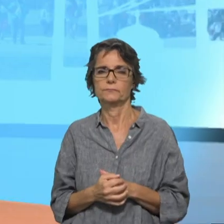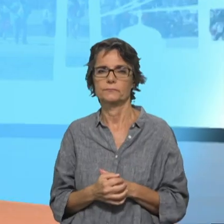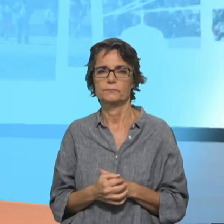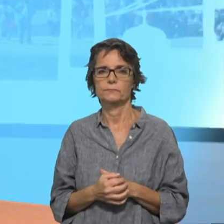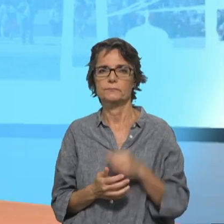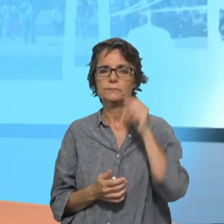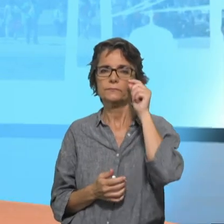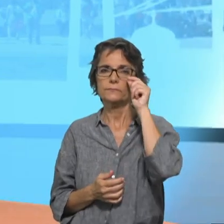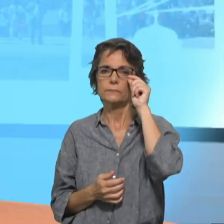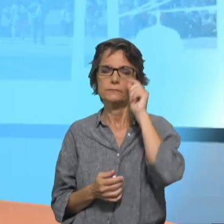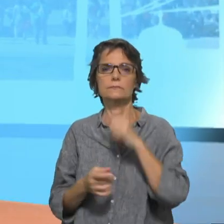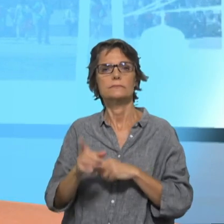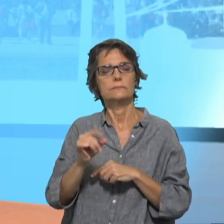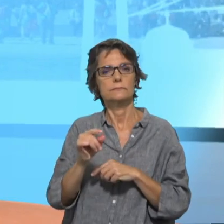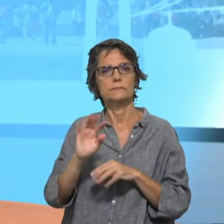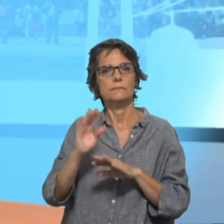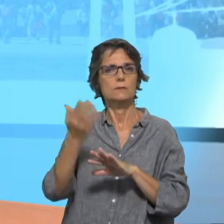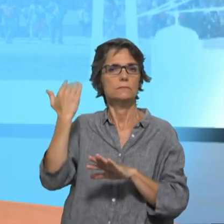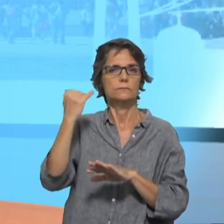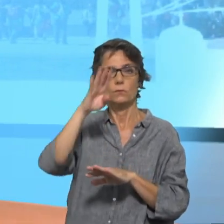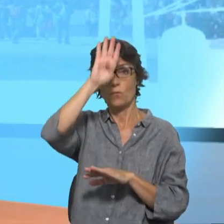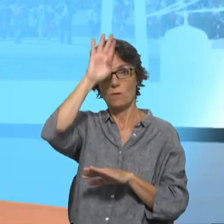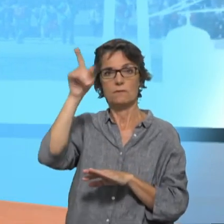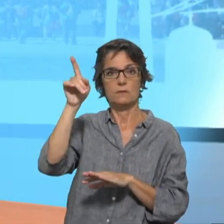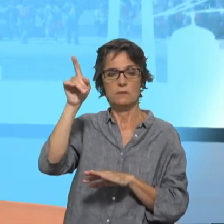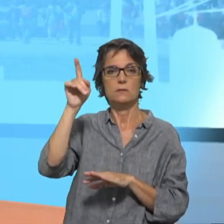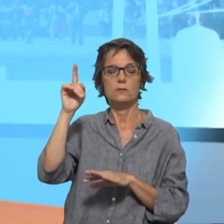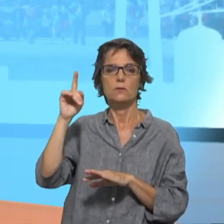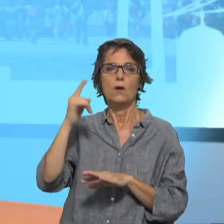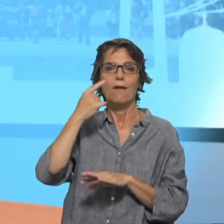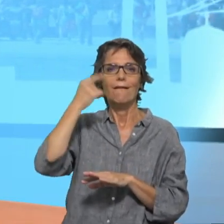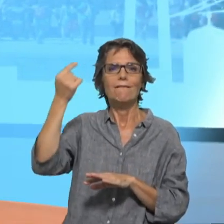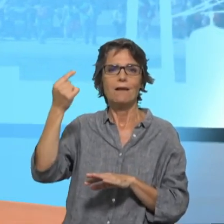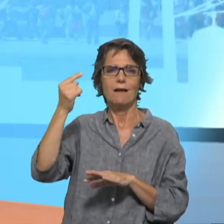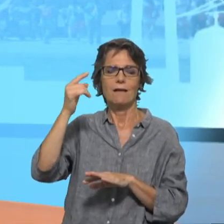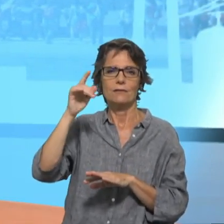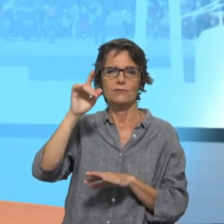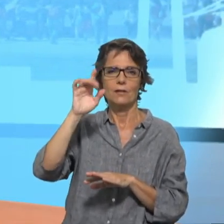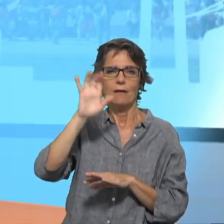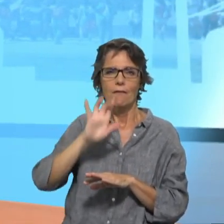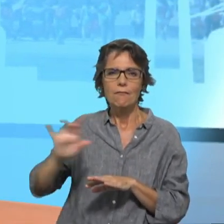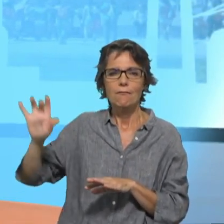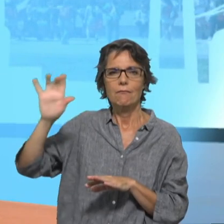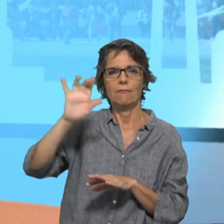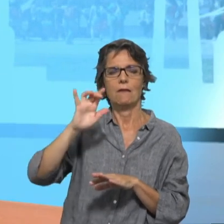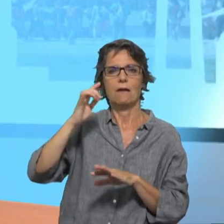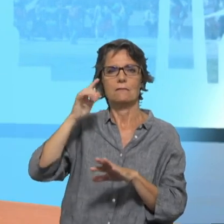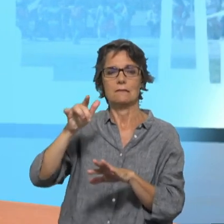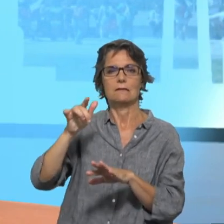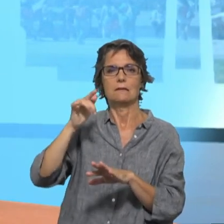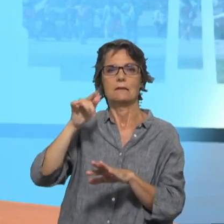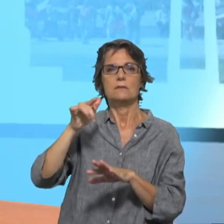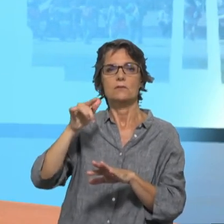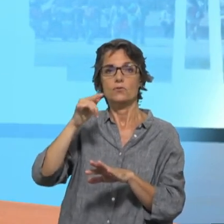Falamos quando o Papa Francisco, na longa viagem à Ásia, está em Timor. Que importância tem